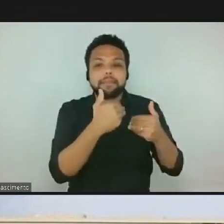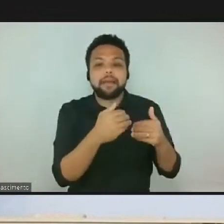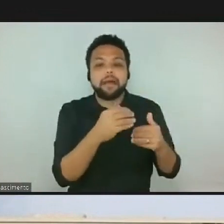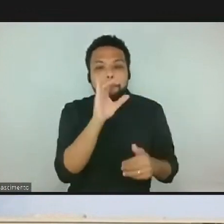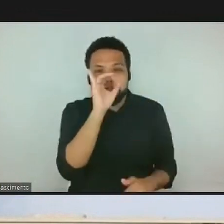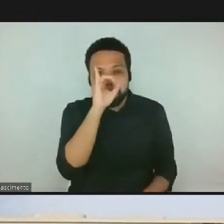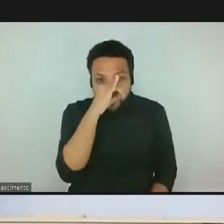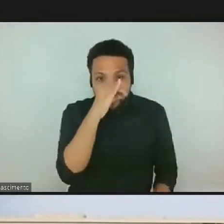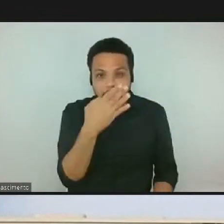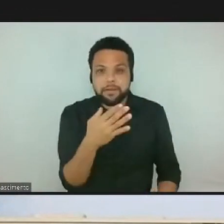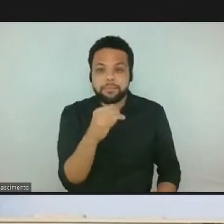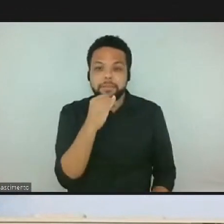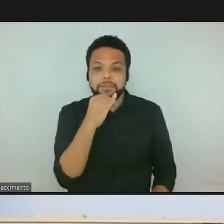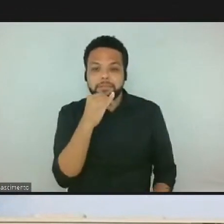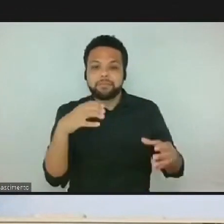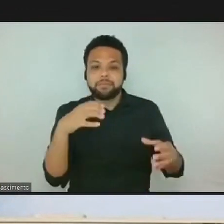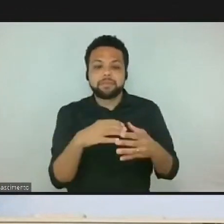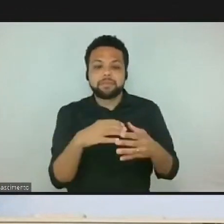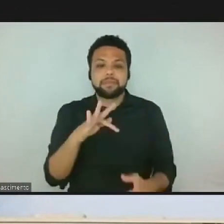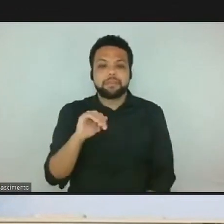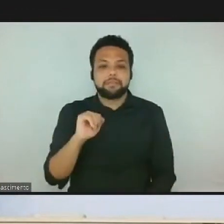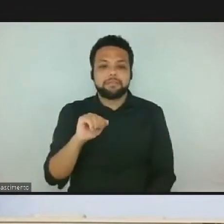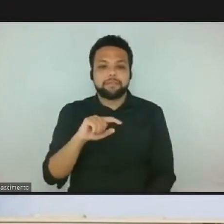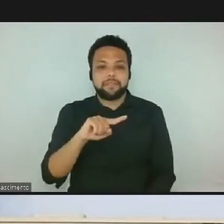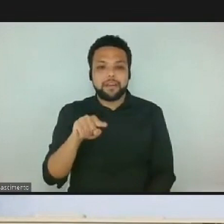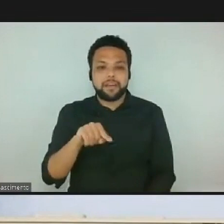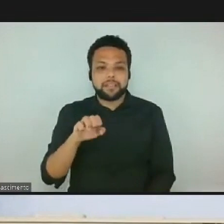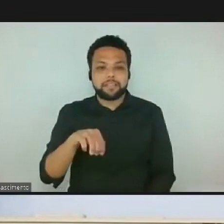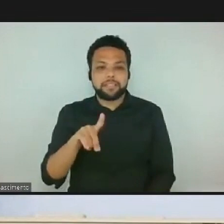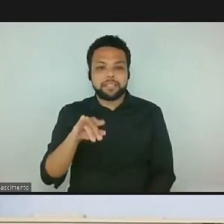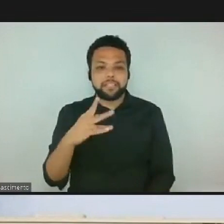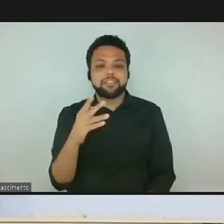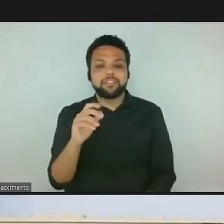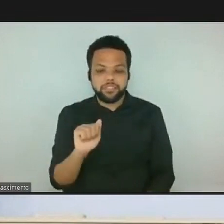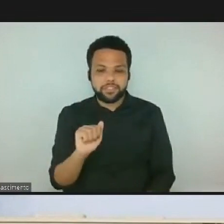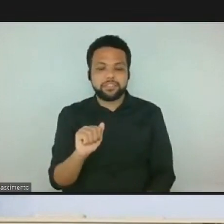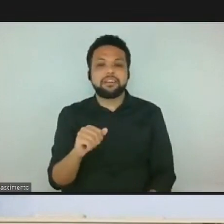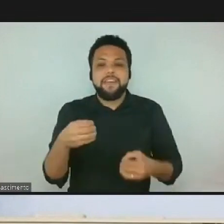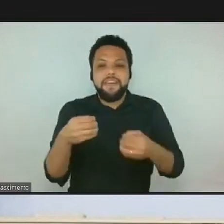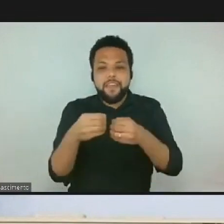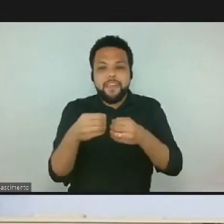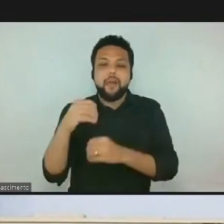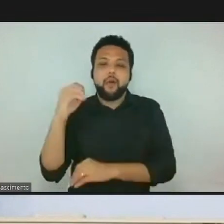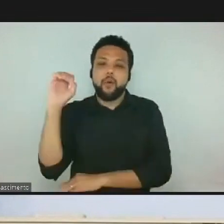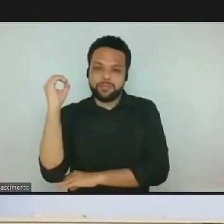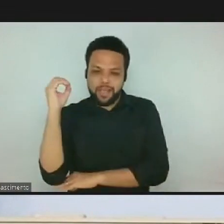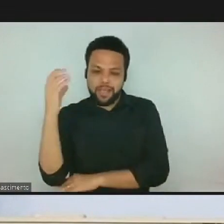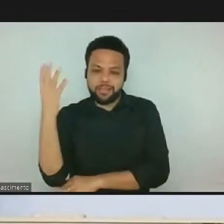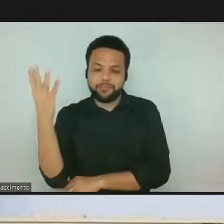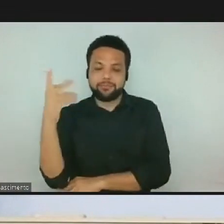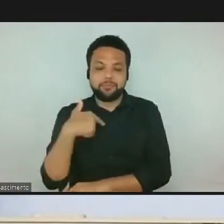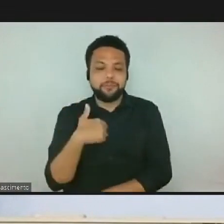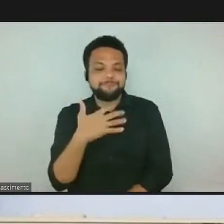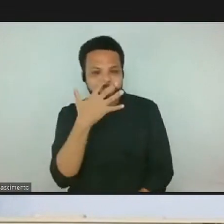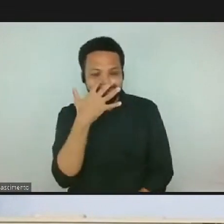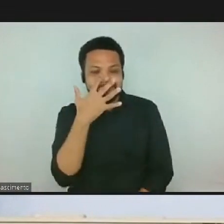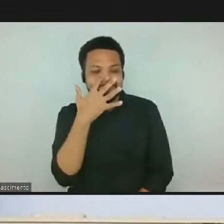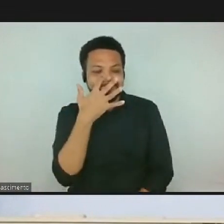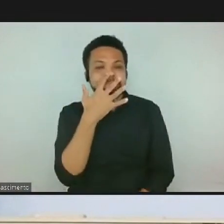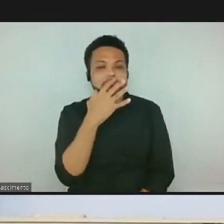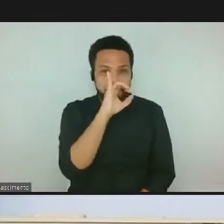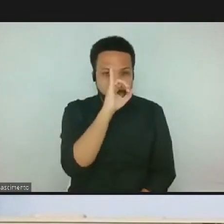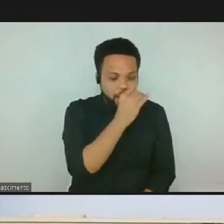comunidade fazendinha que faz fronteira com Osasco. Então, a gente também viu aí, reconhece